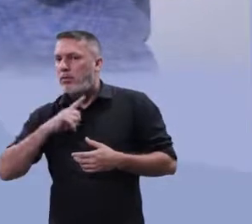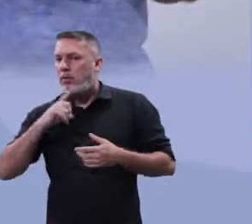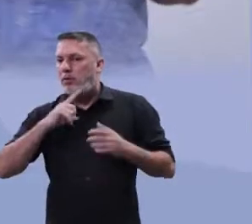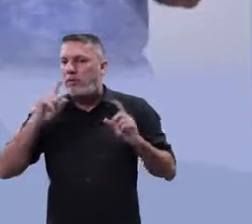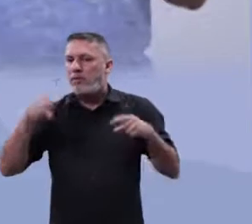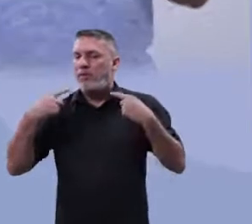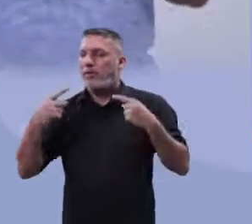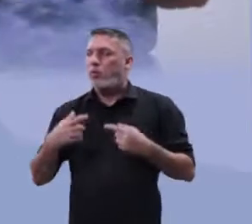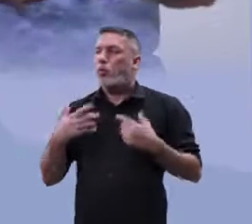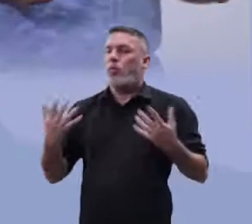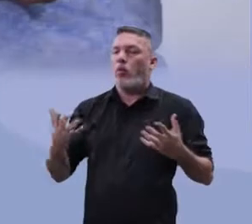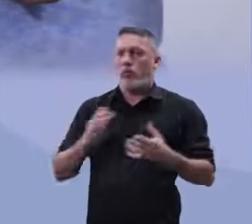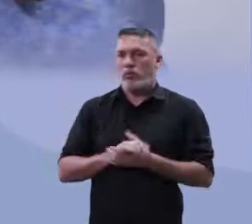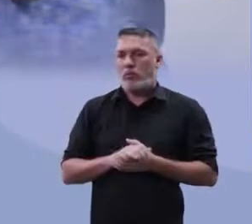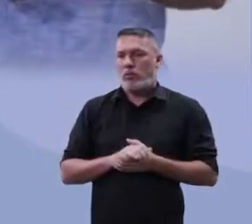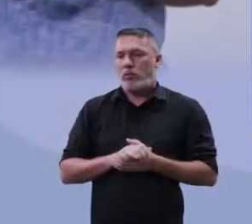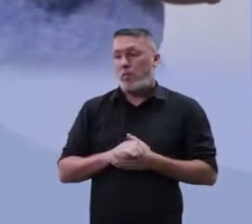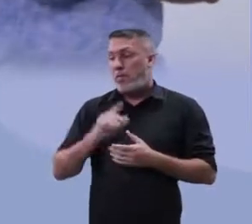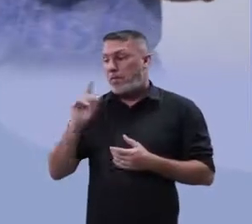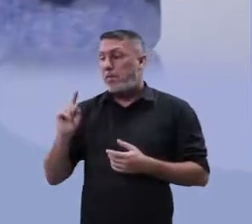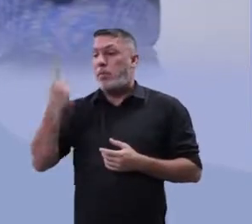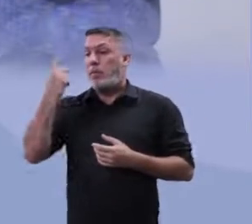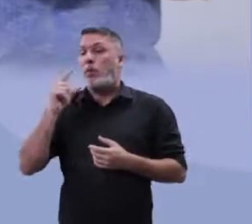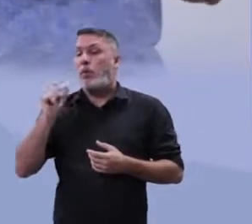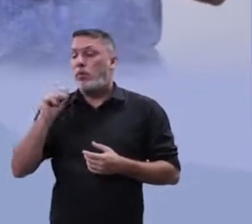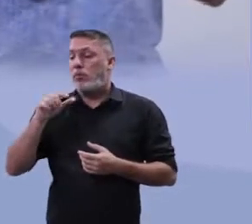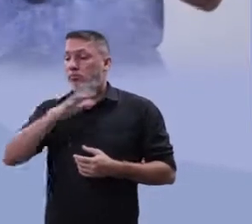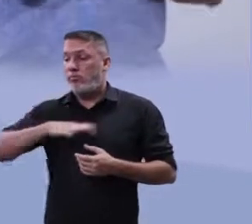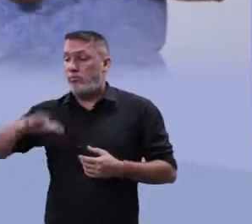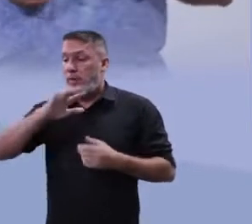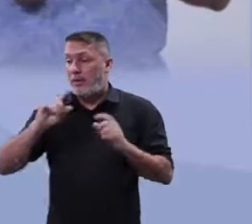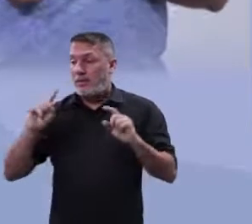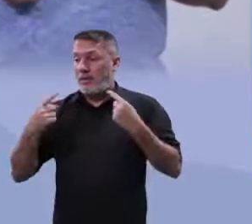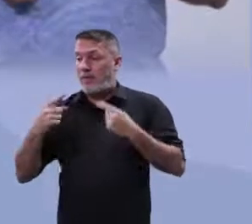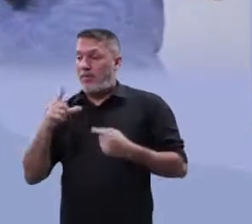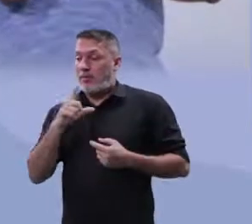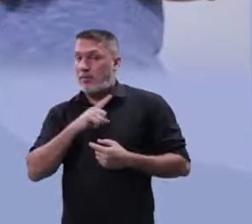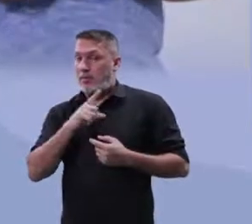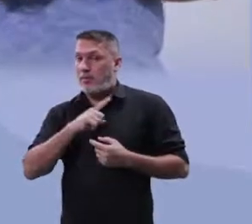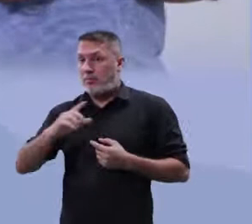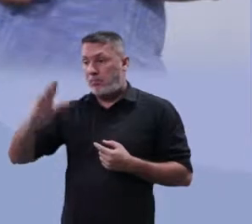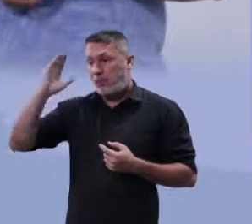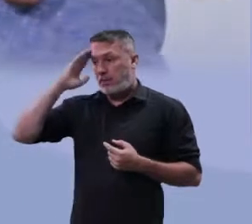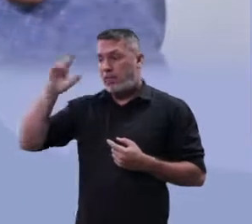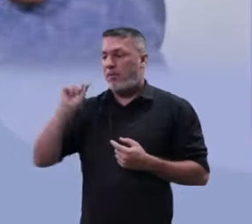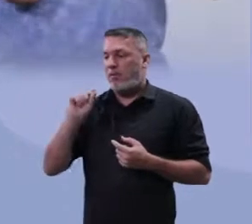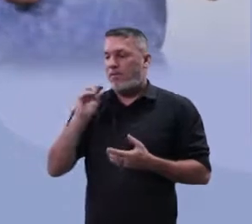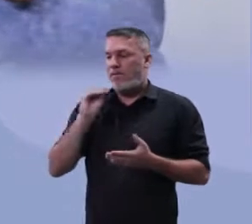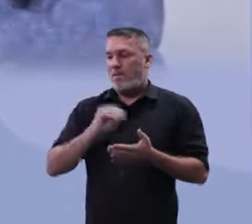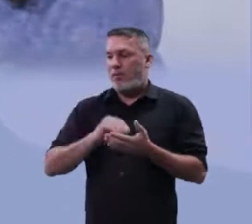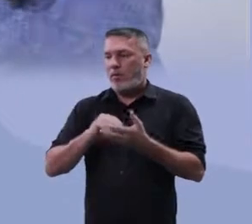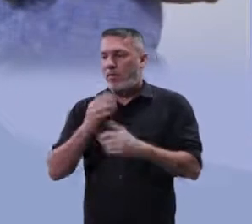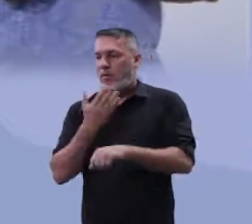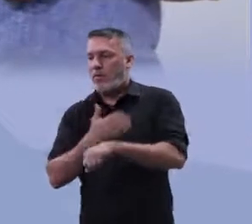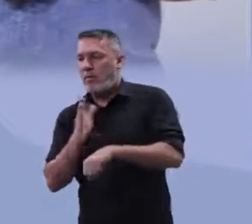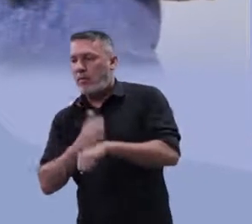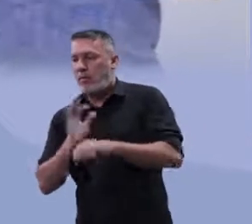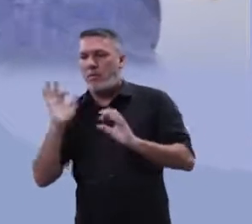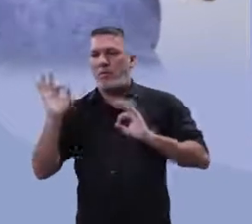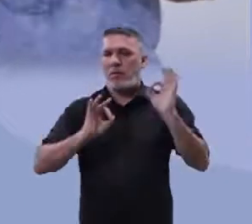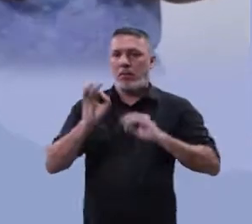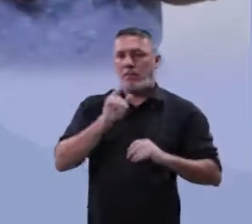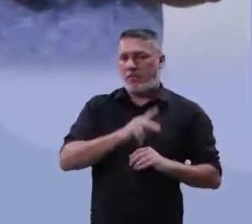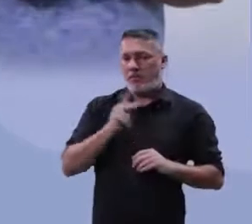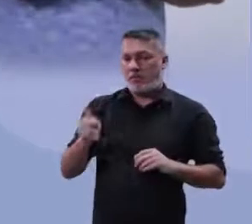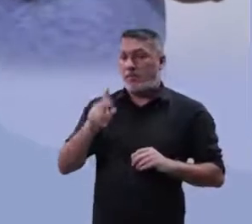uma espécie de desafios? Primeira coisa ali, ó, o maior desafio ainda é o quê? A falta de preparo